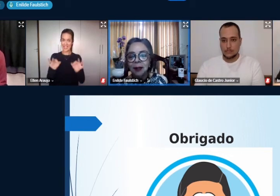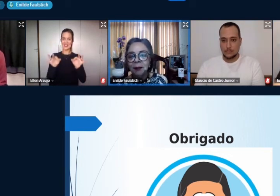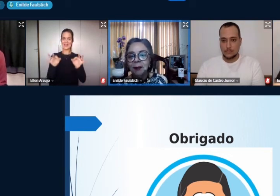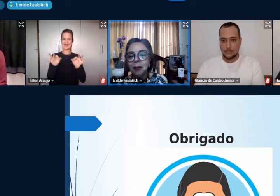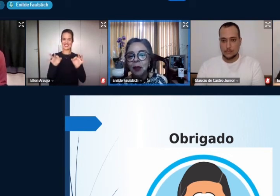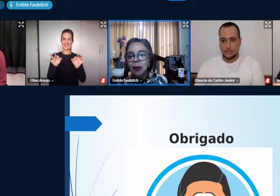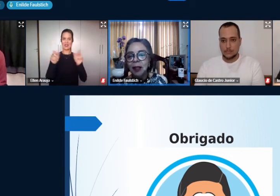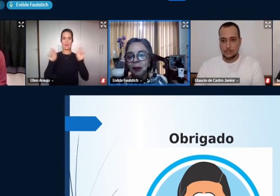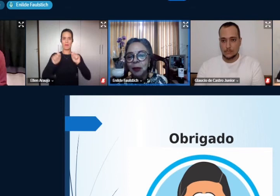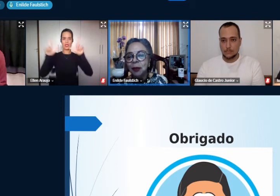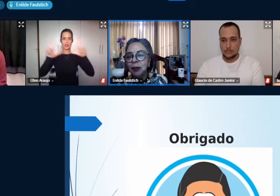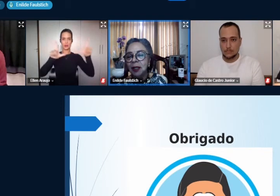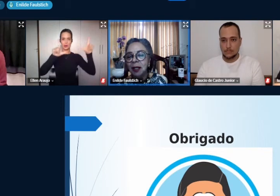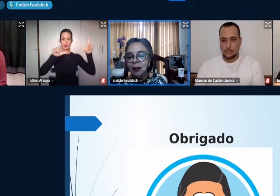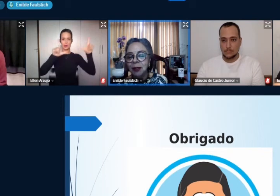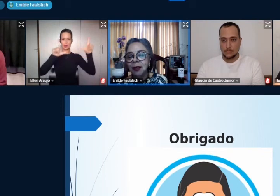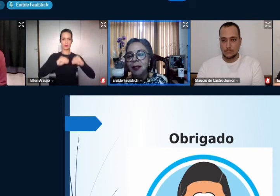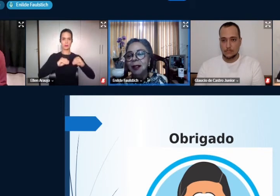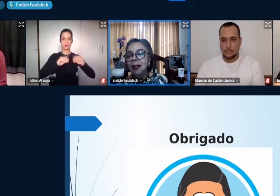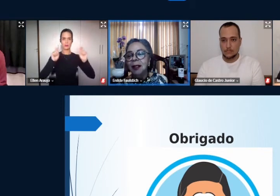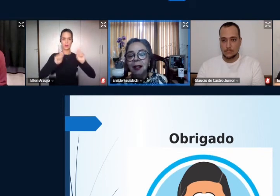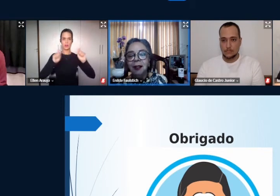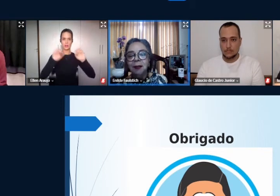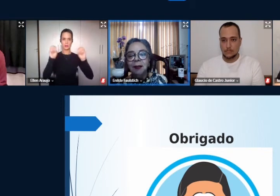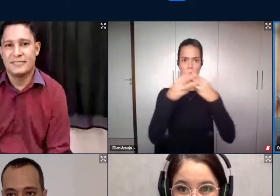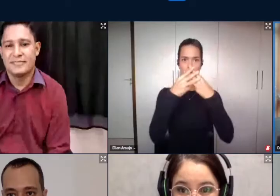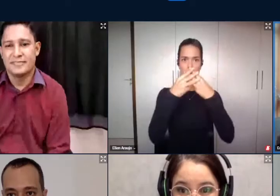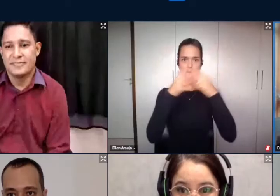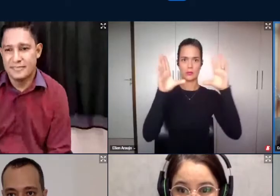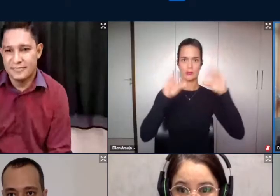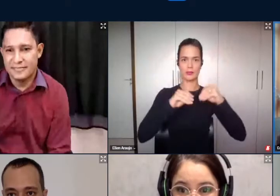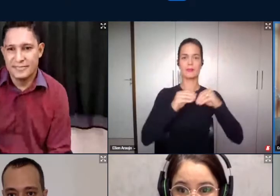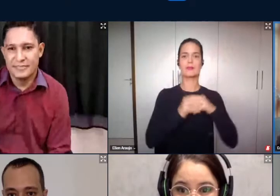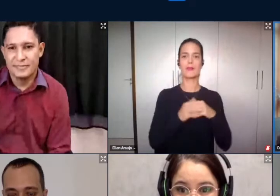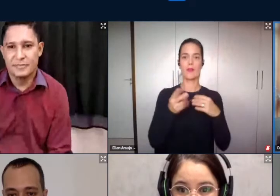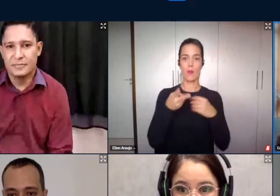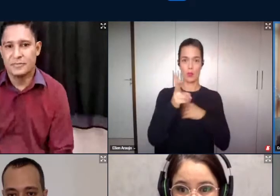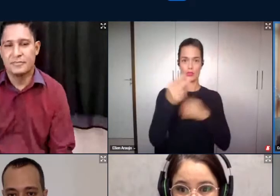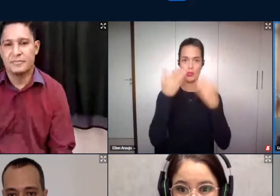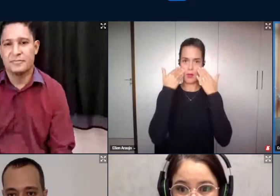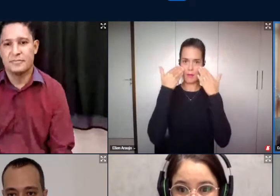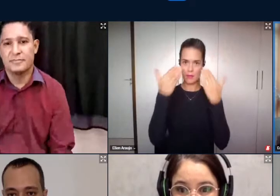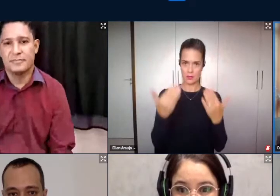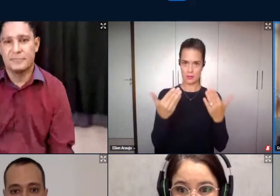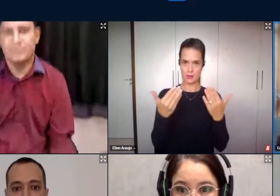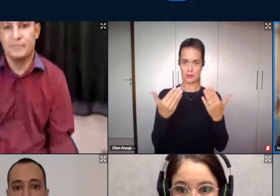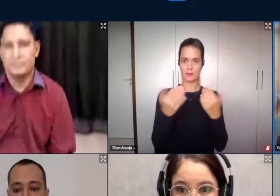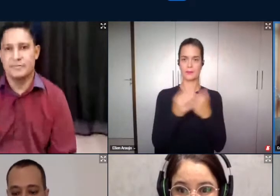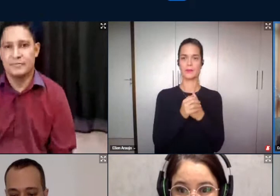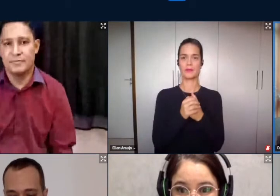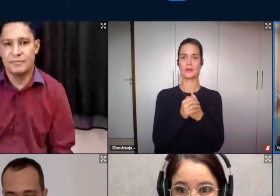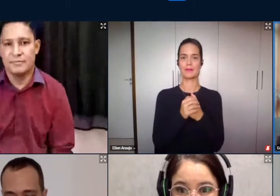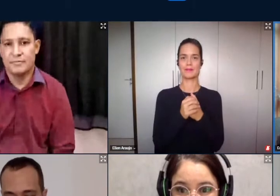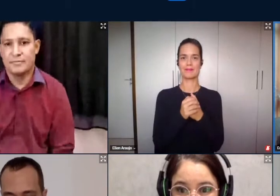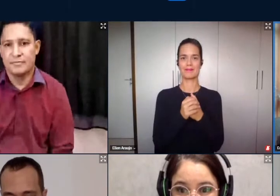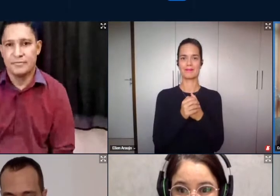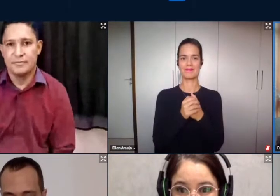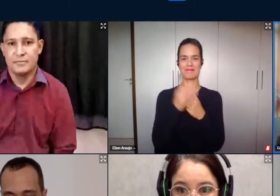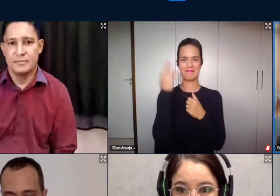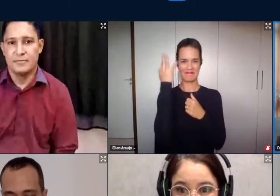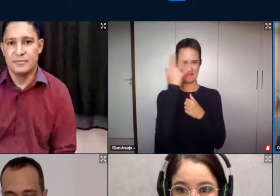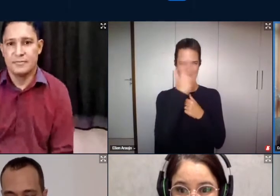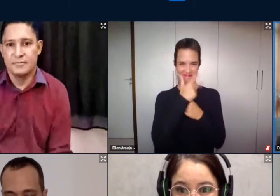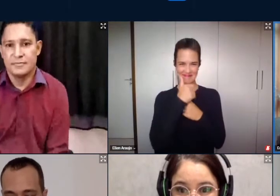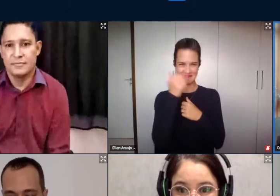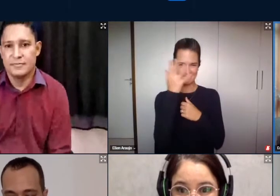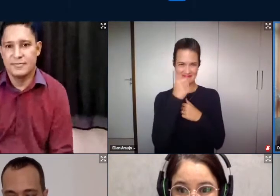aí. Nós vamos dar continuidade à apresentação. É muito bonitinho ali